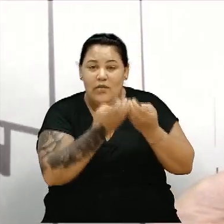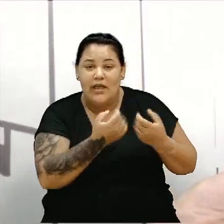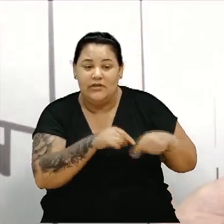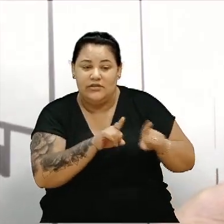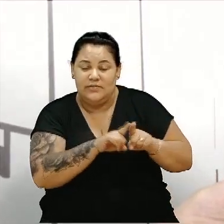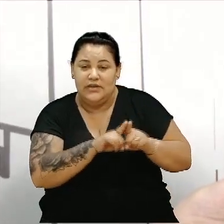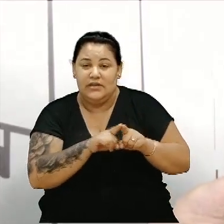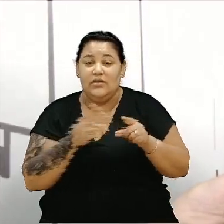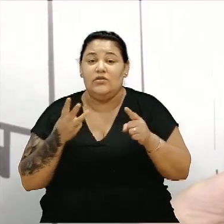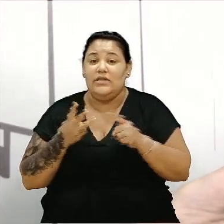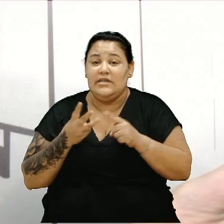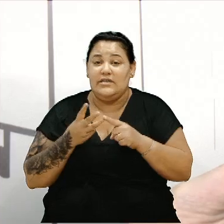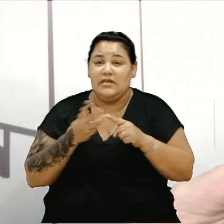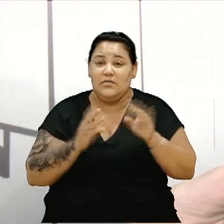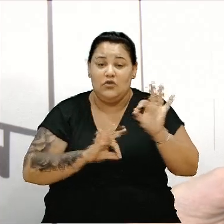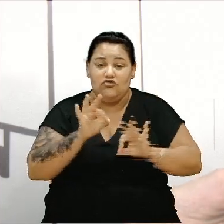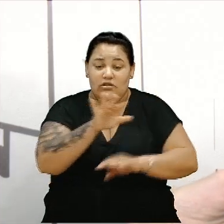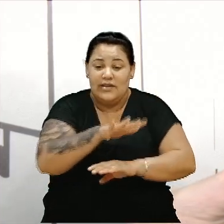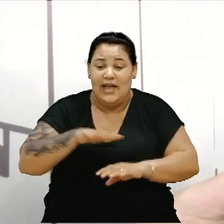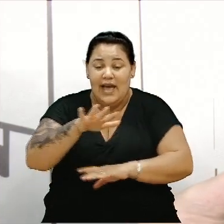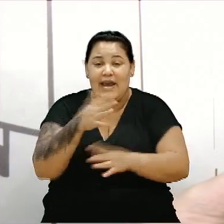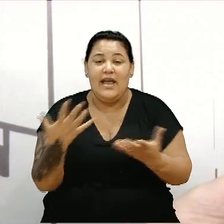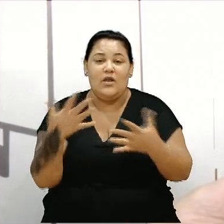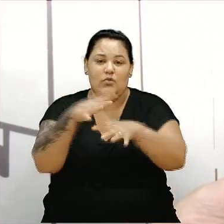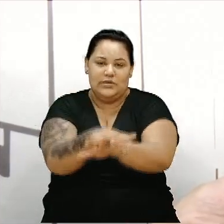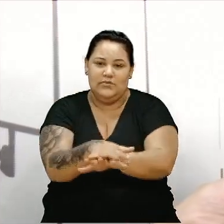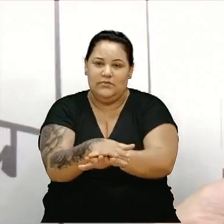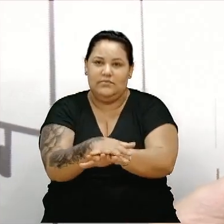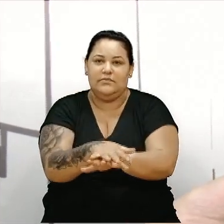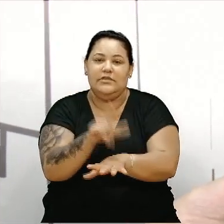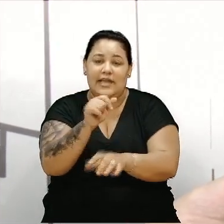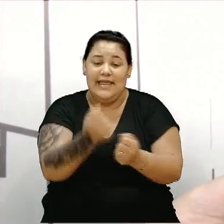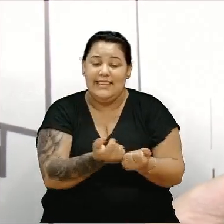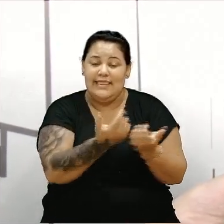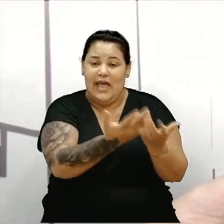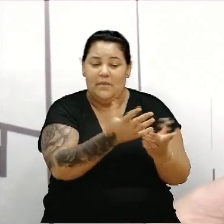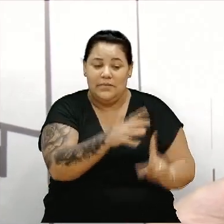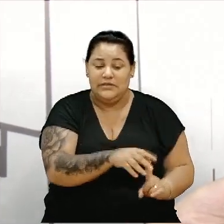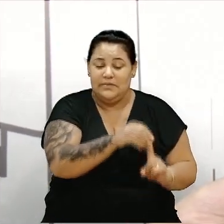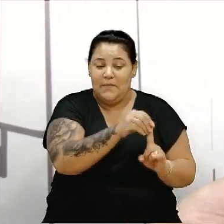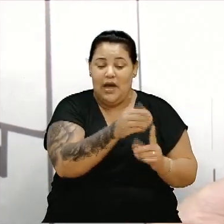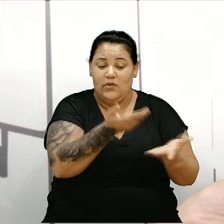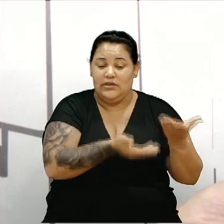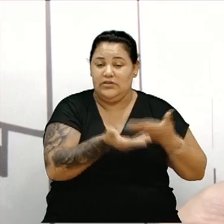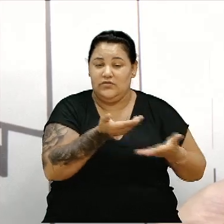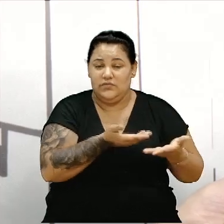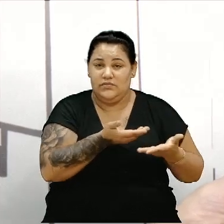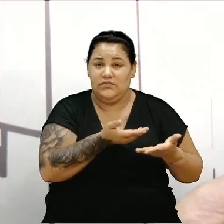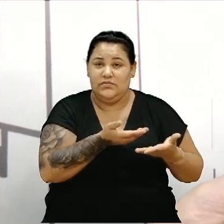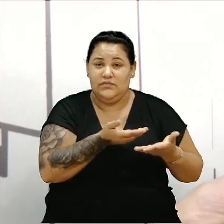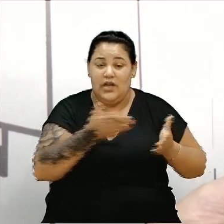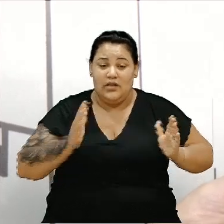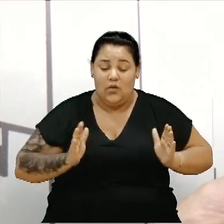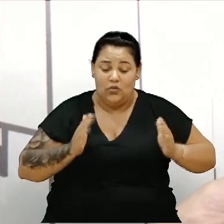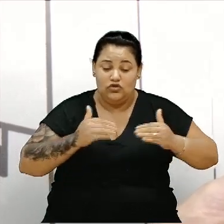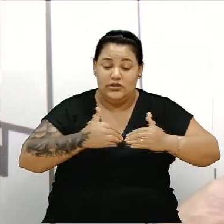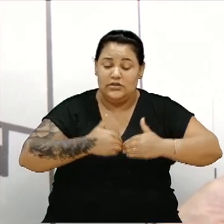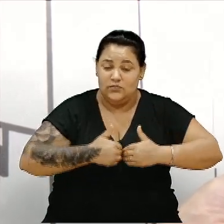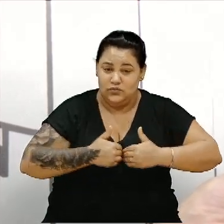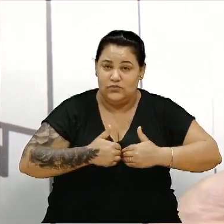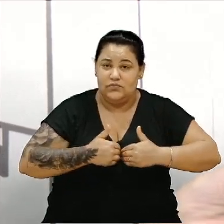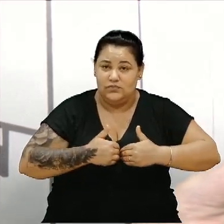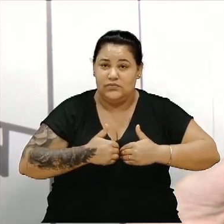E o terceiro projeto foi na área da inclusão, que é, além de dar prioridade para o transtorno do espectro autista,